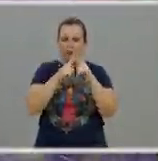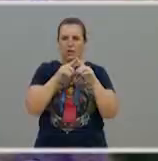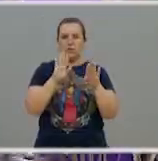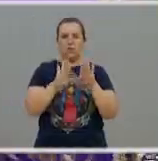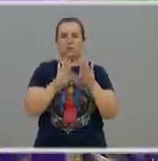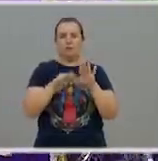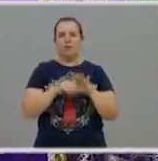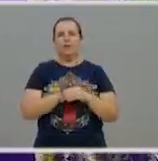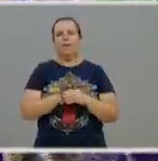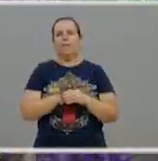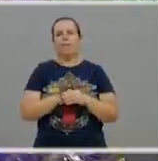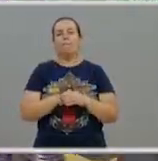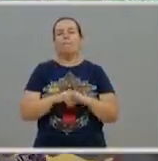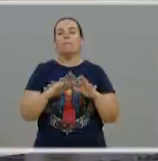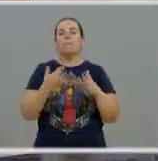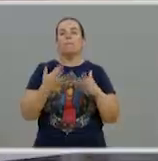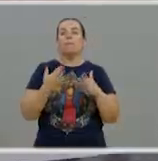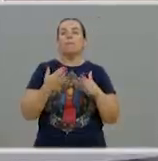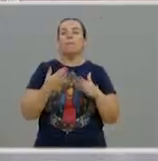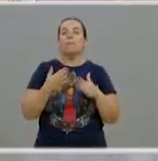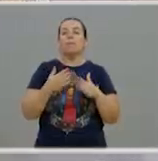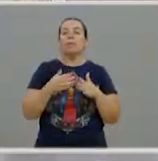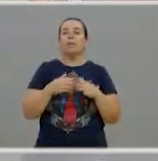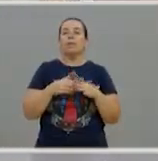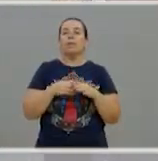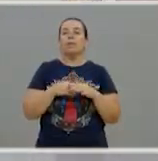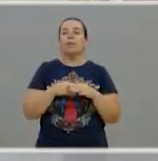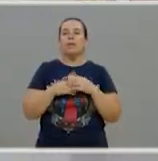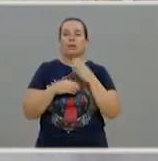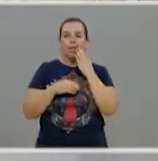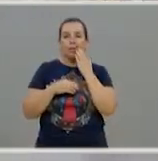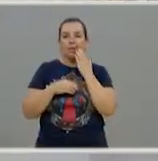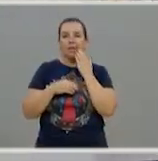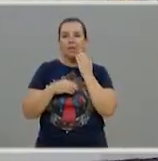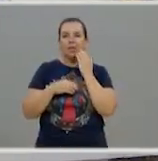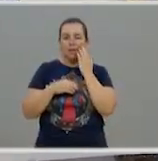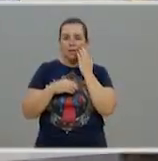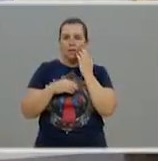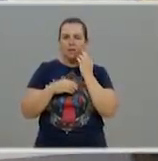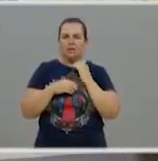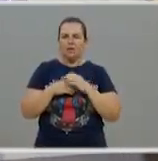ver uma, quando você sai da rua tem um degrau.